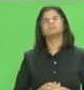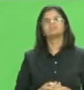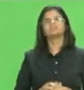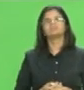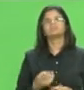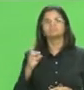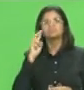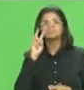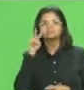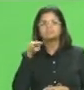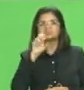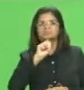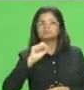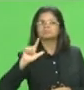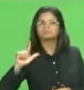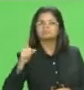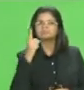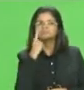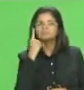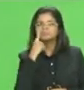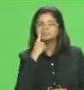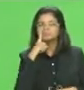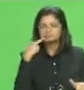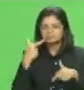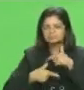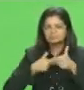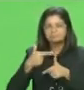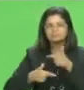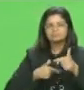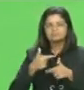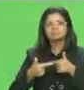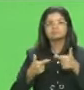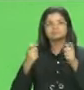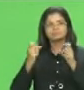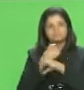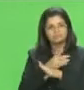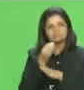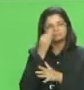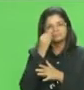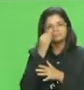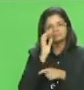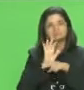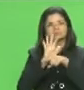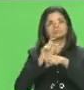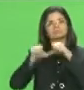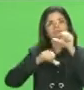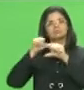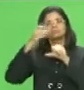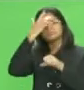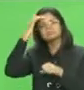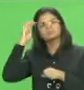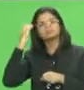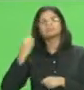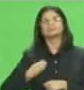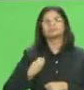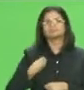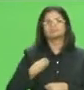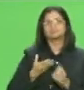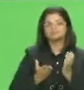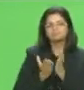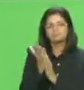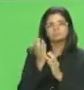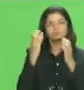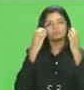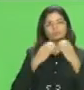os olhos de São Luís são testemunhos do trabalho que temos realizado. Ajudando as pessoas a mudar de vida, a passar em um concurso público,